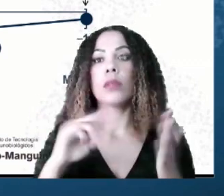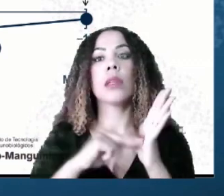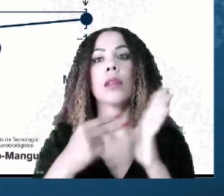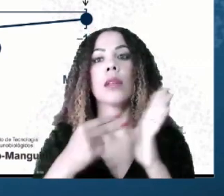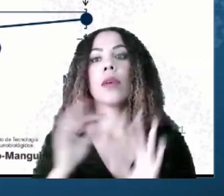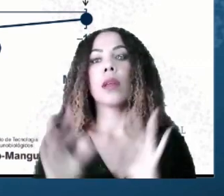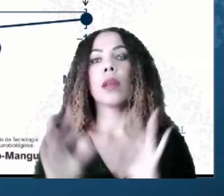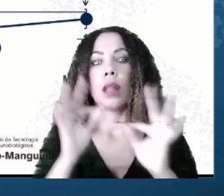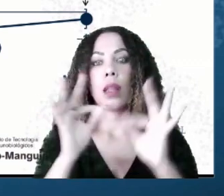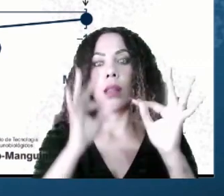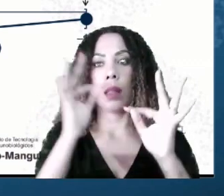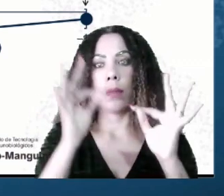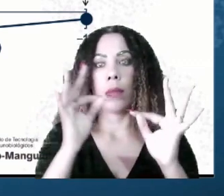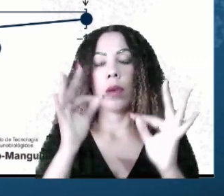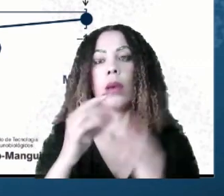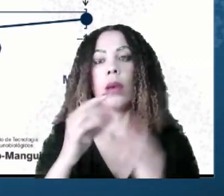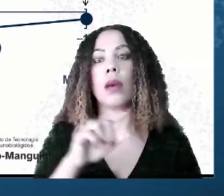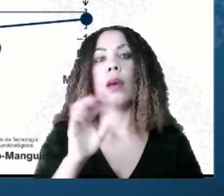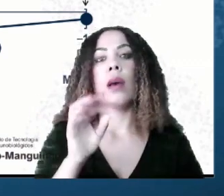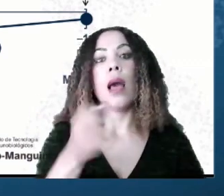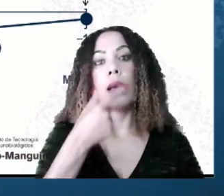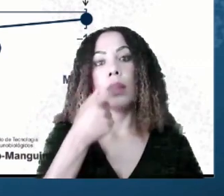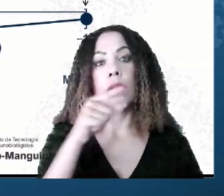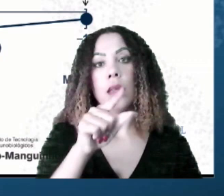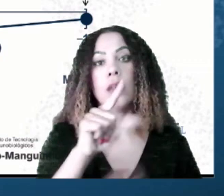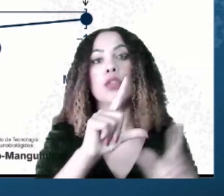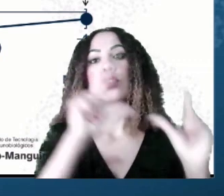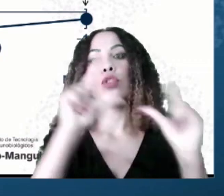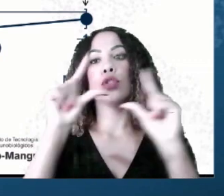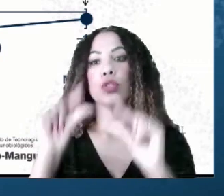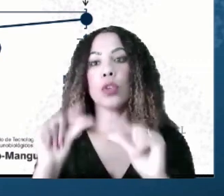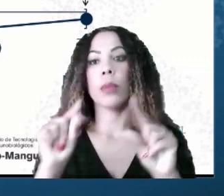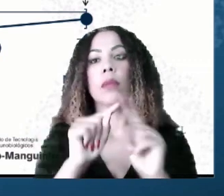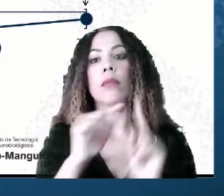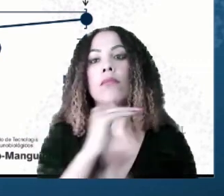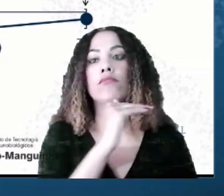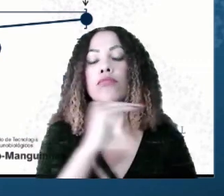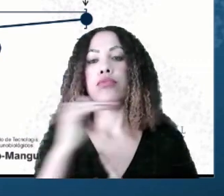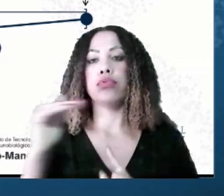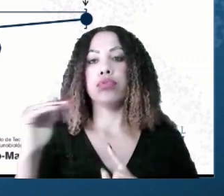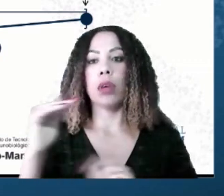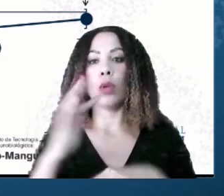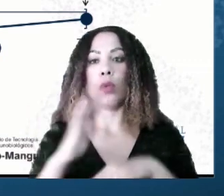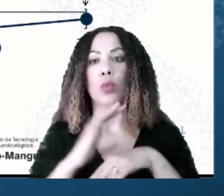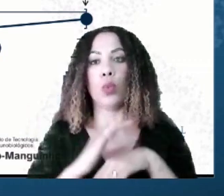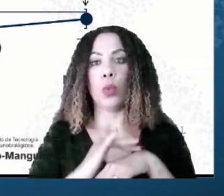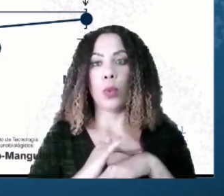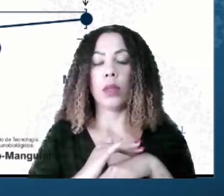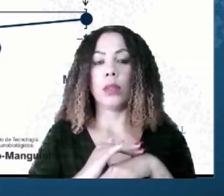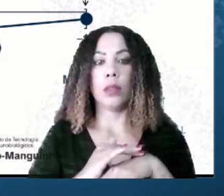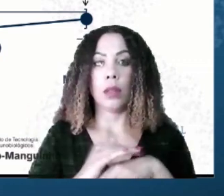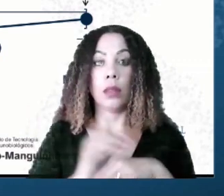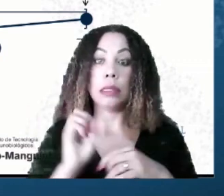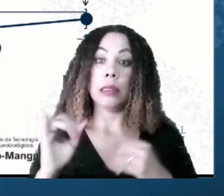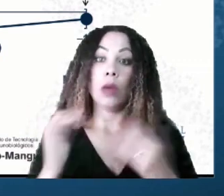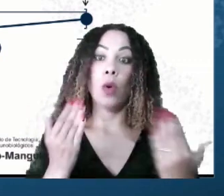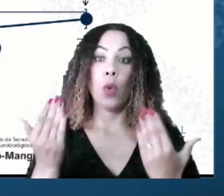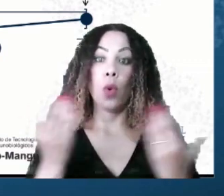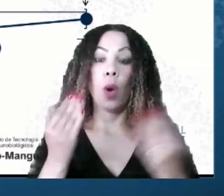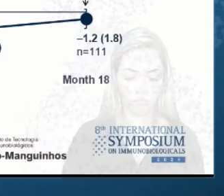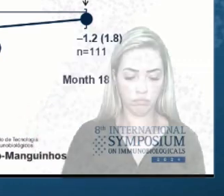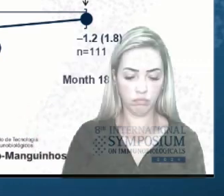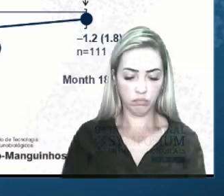com vutrisiran diminuiu, estabilizou a doença, comparando com o grupo